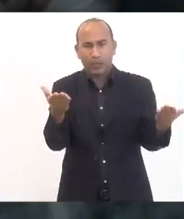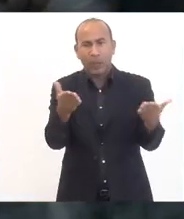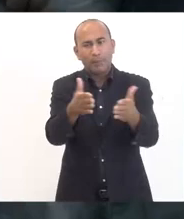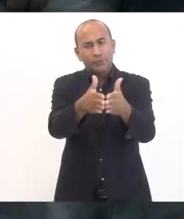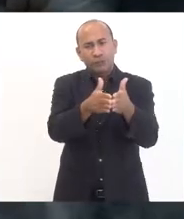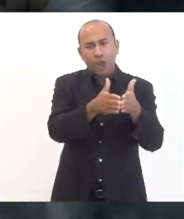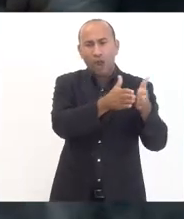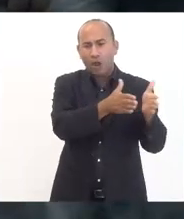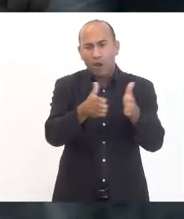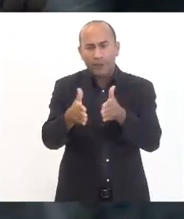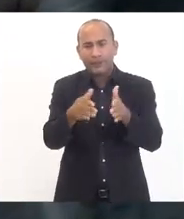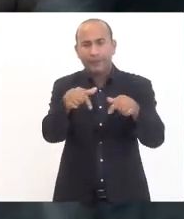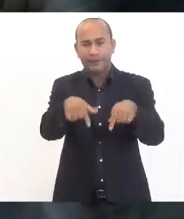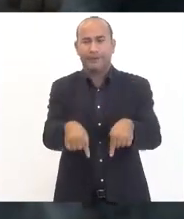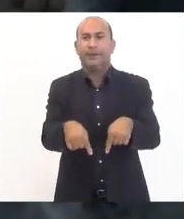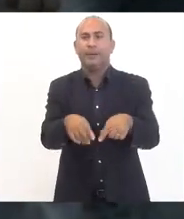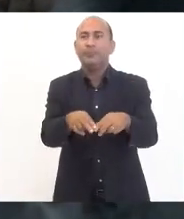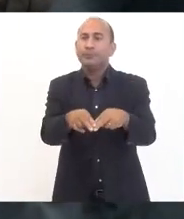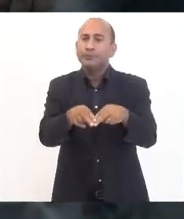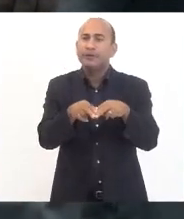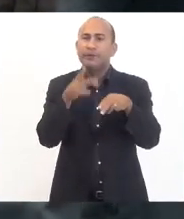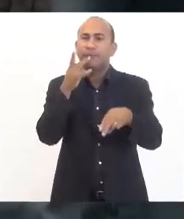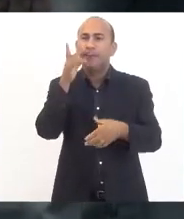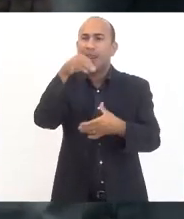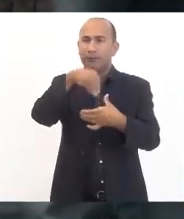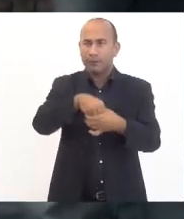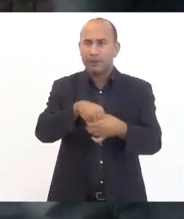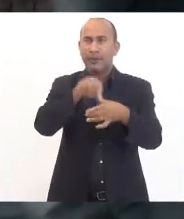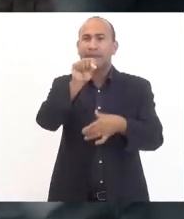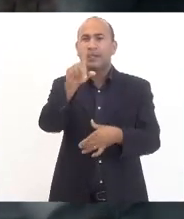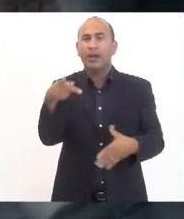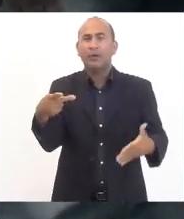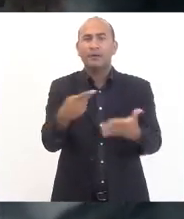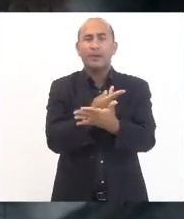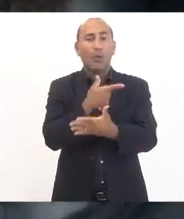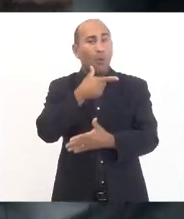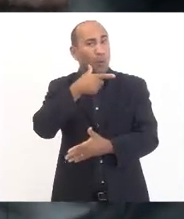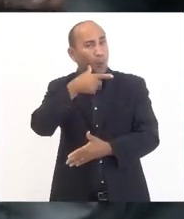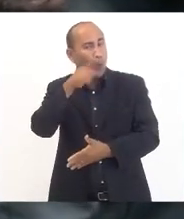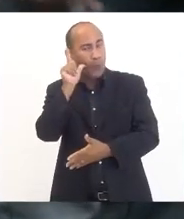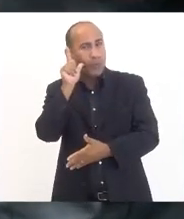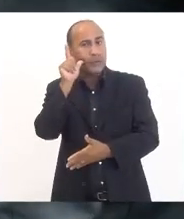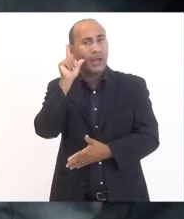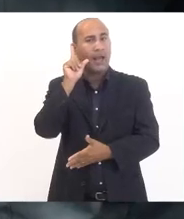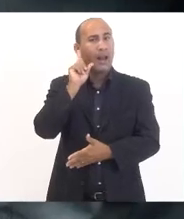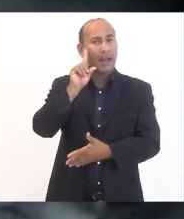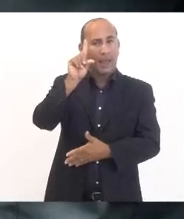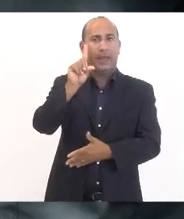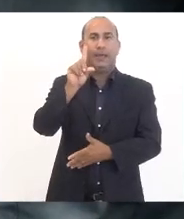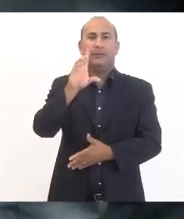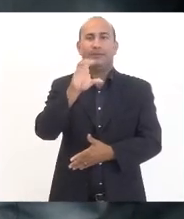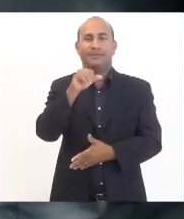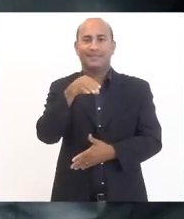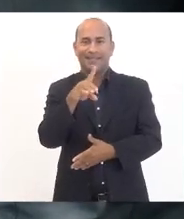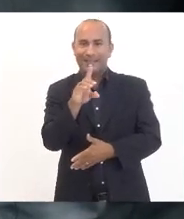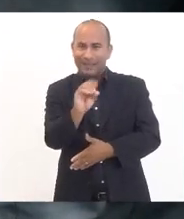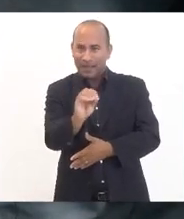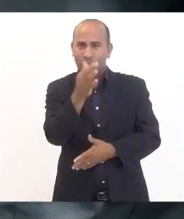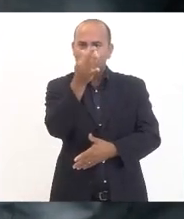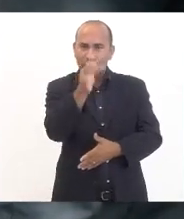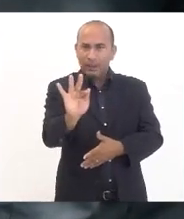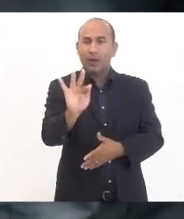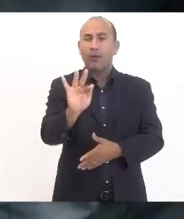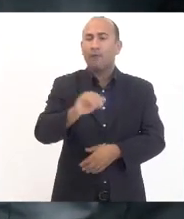casa para falar sobre uma votação que aconteceu ontem no Senado Federal. Uma